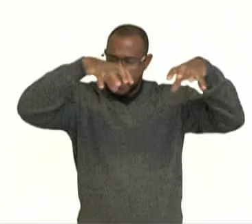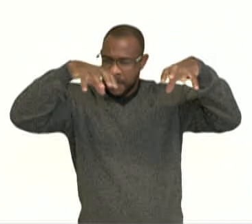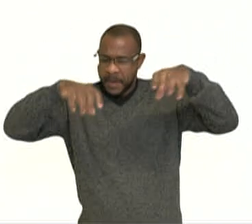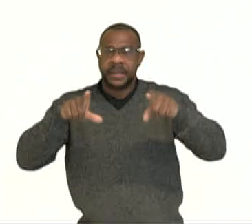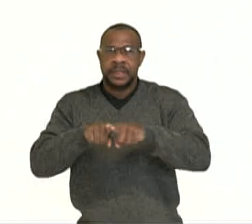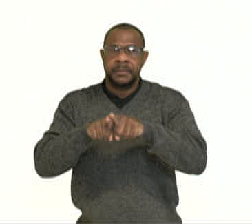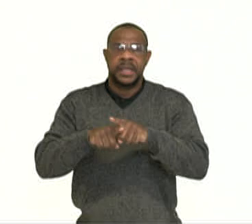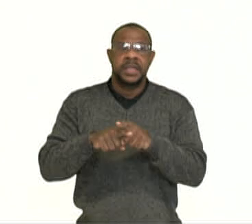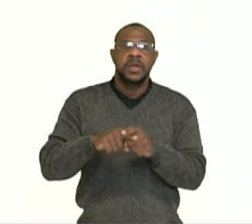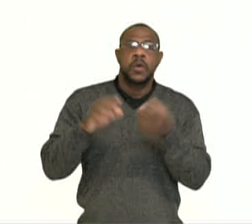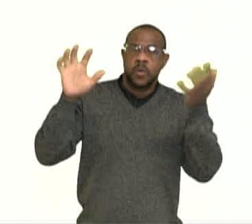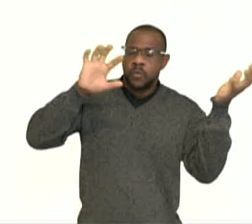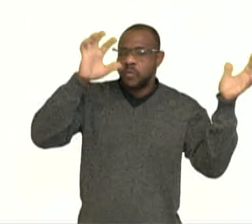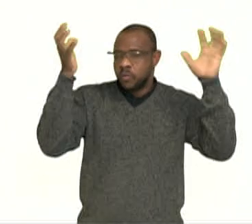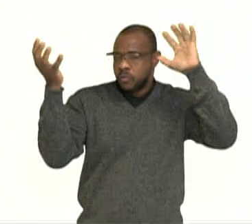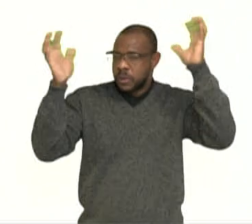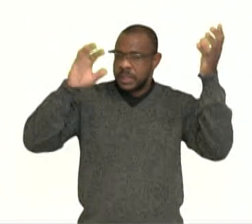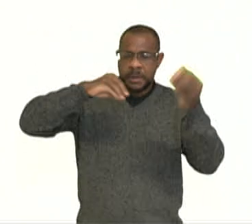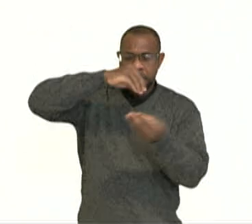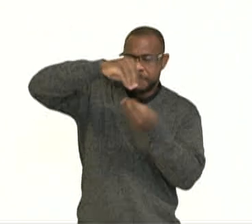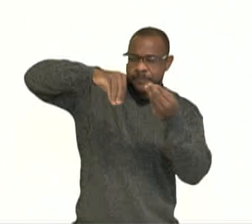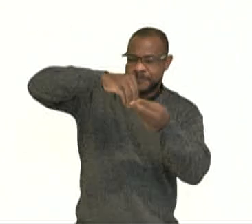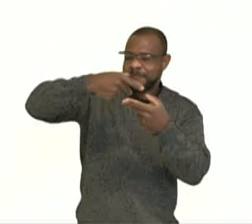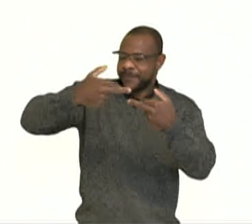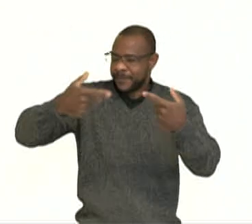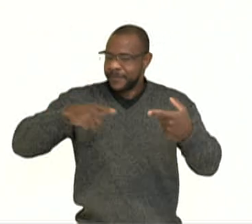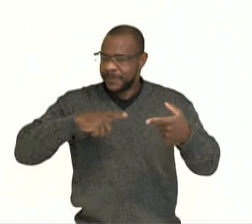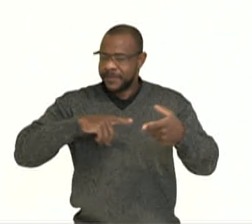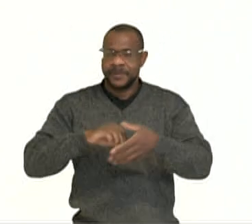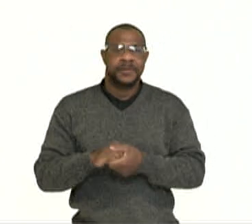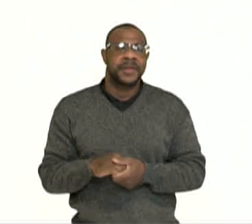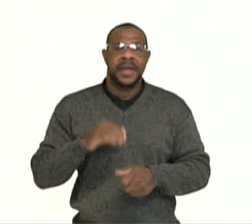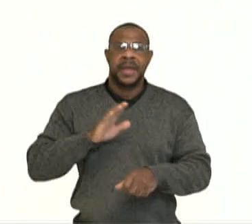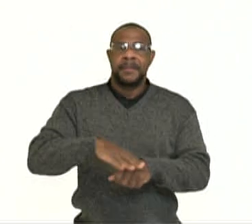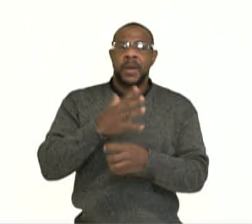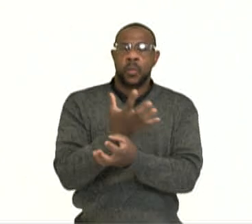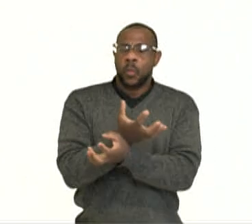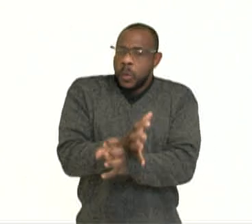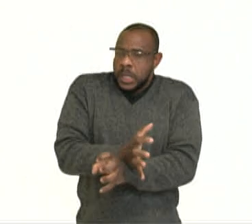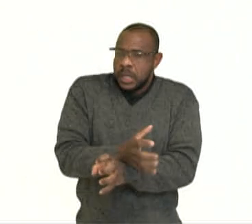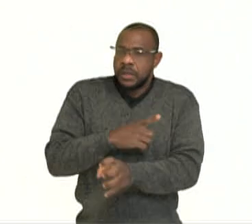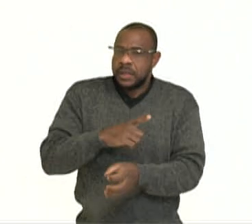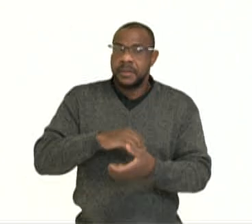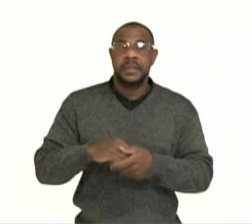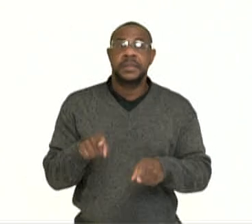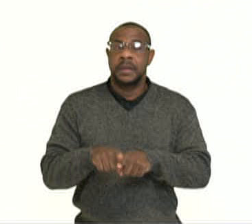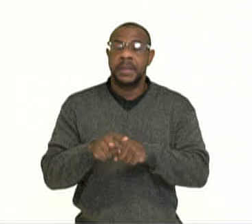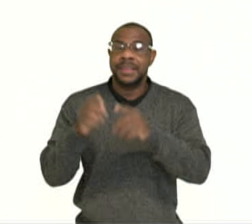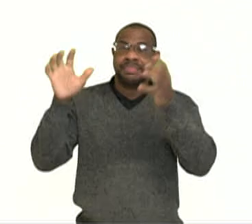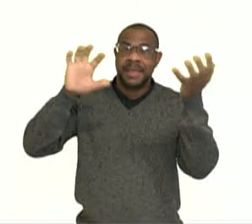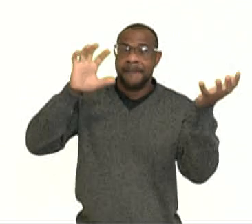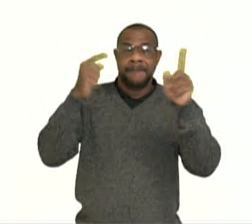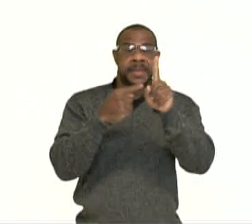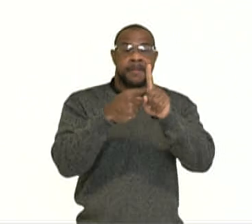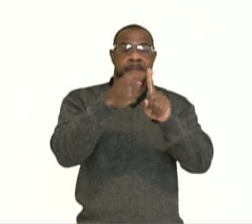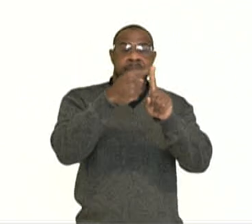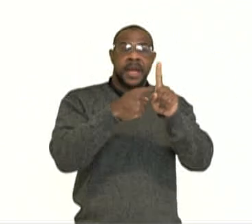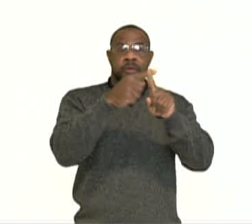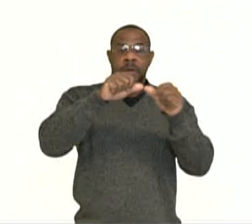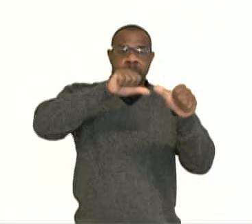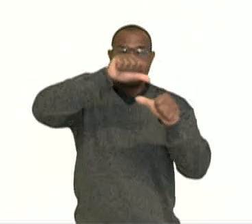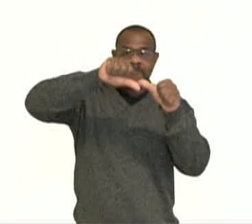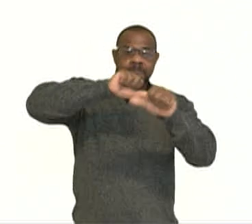temperado continental, que é mais seco que o oceânico e com grandes variações de temperatura. Então, o que a